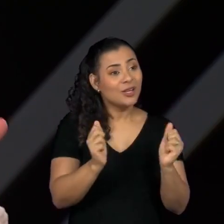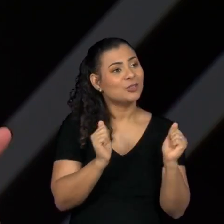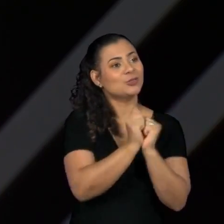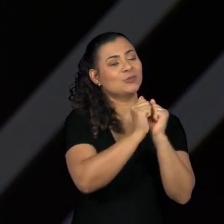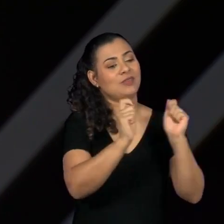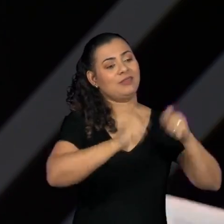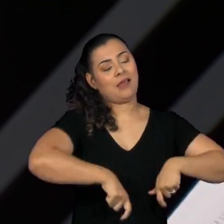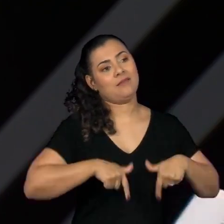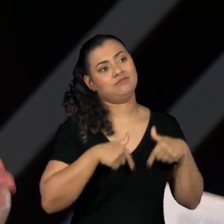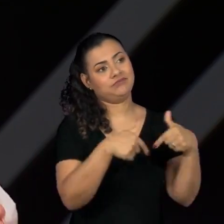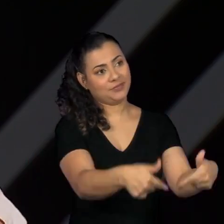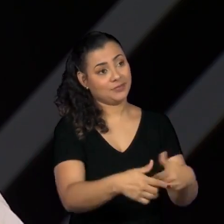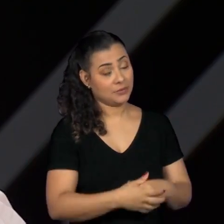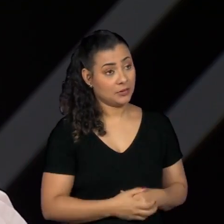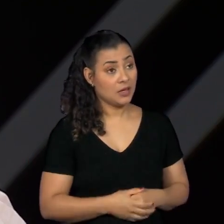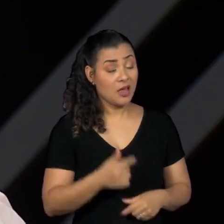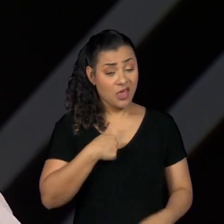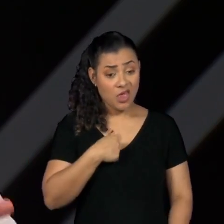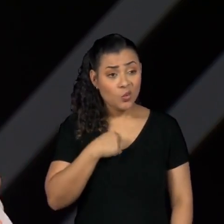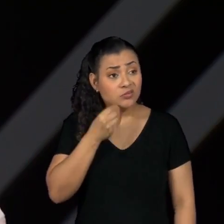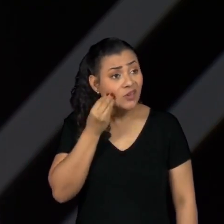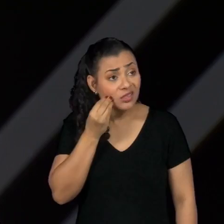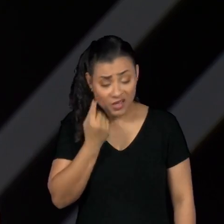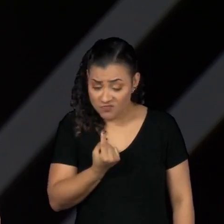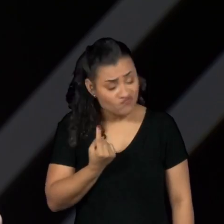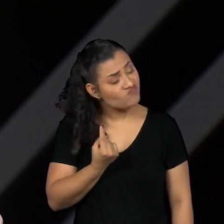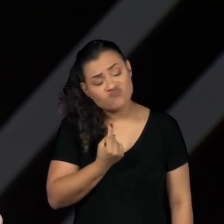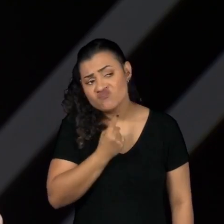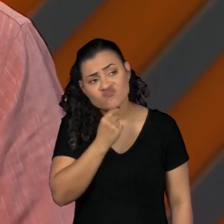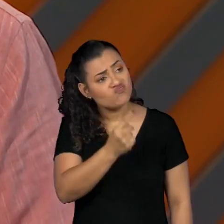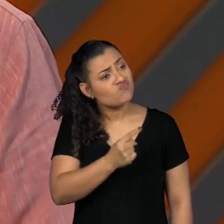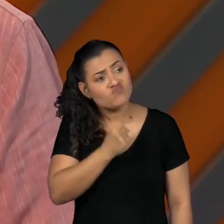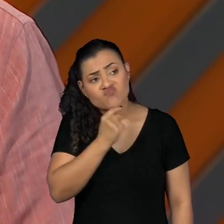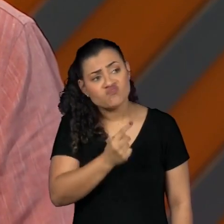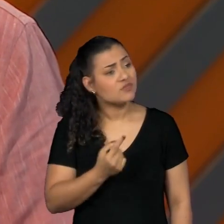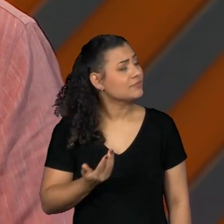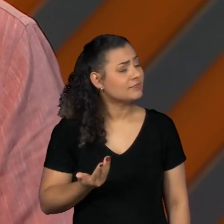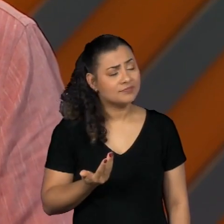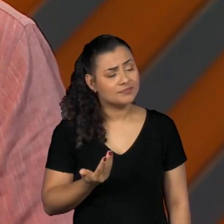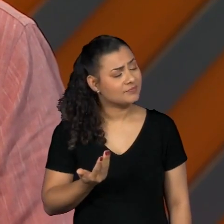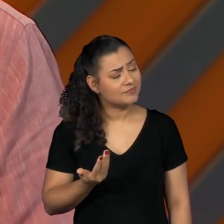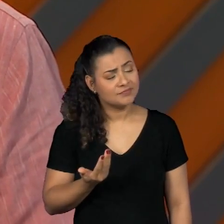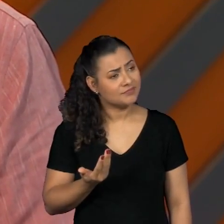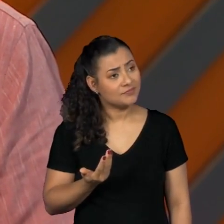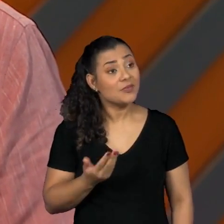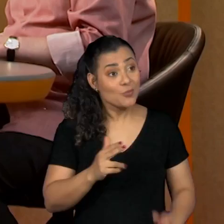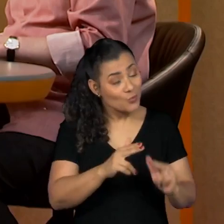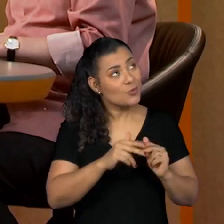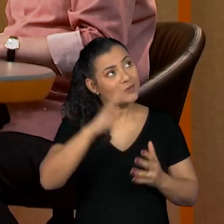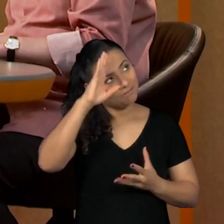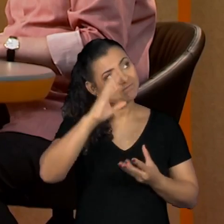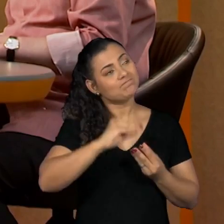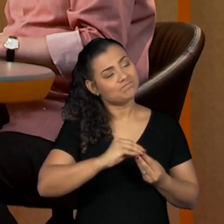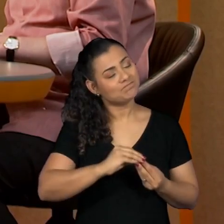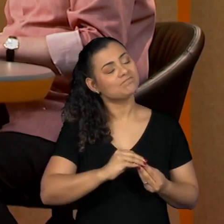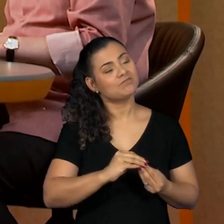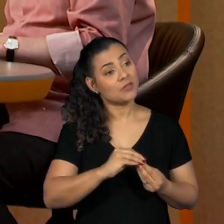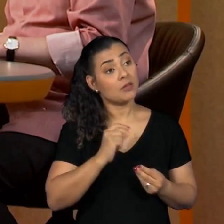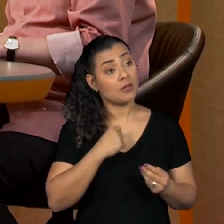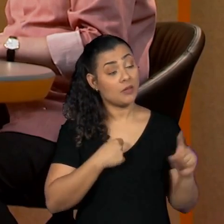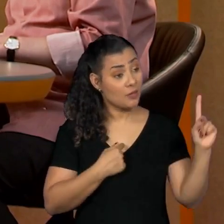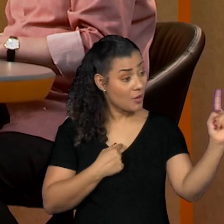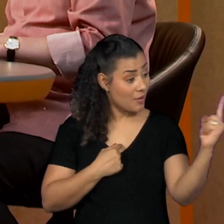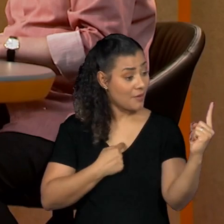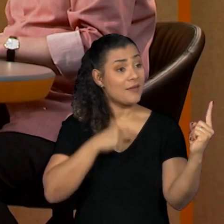se eu fosse tentar fazer sozinha, eu não ia conseguir. Então, é essa compreensão de que o